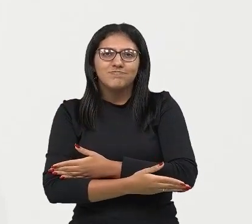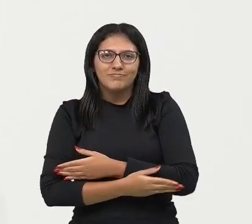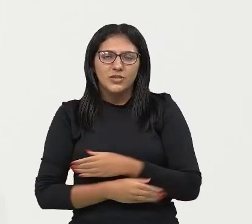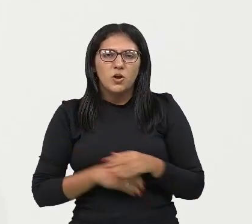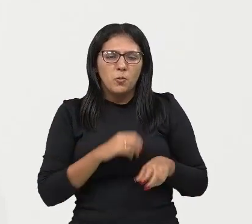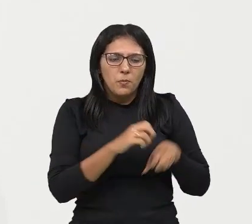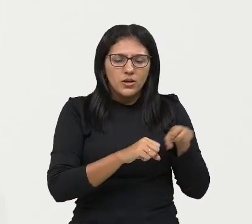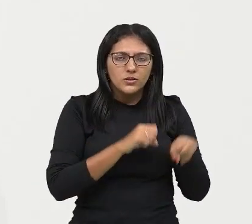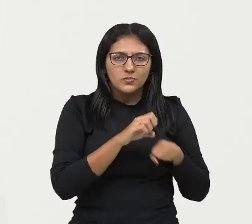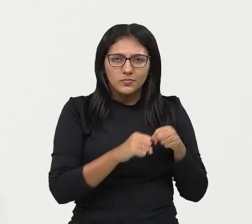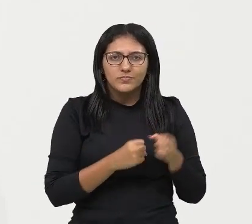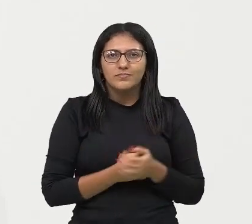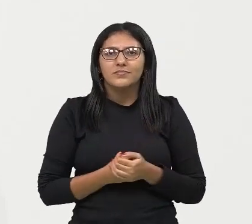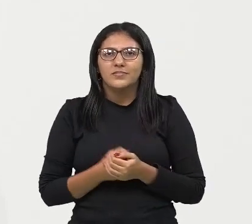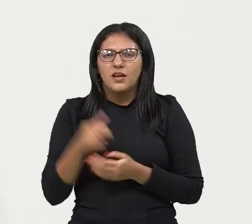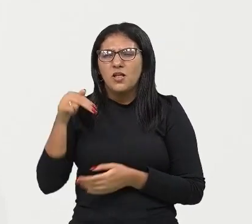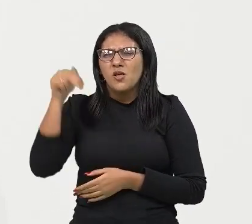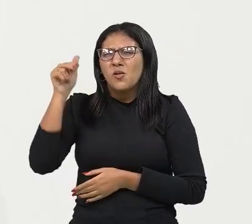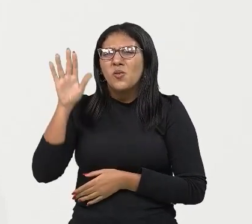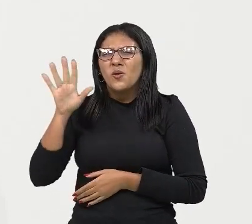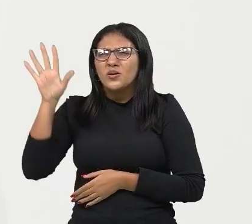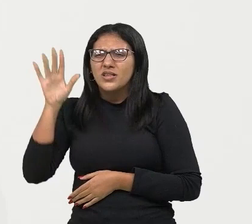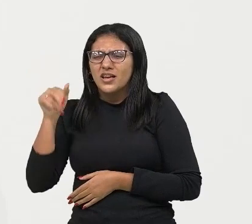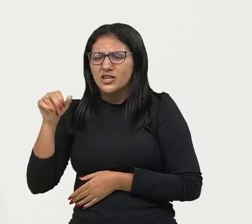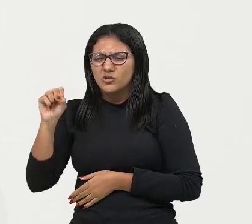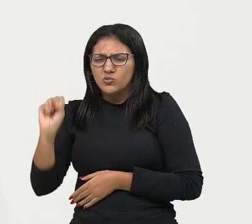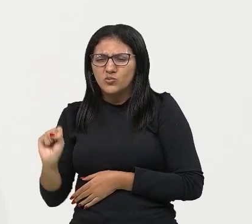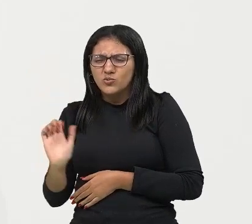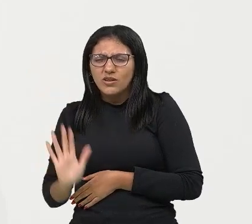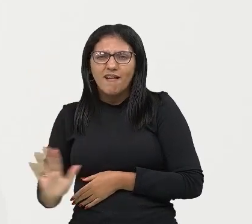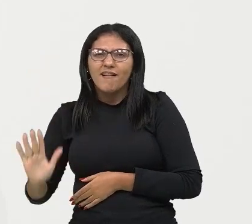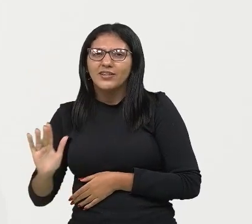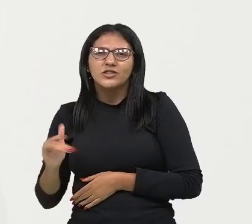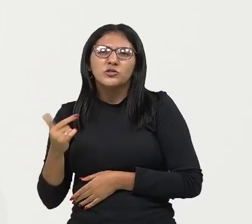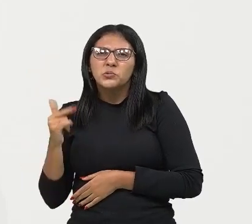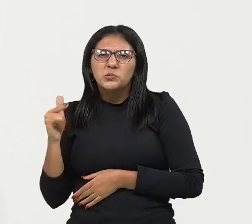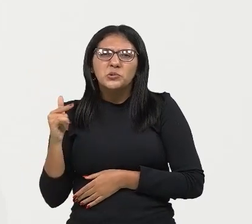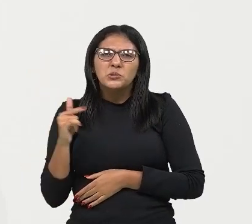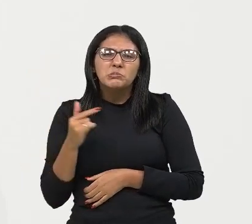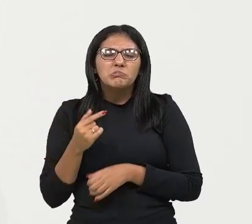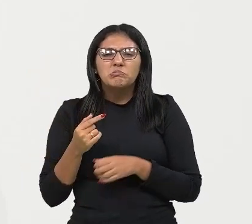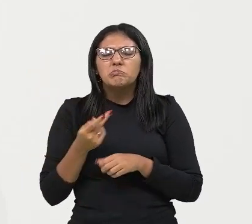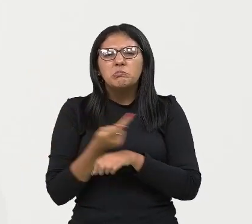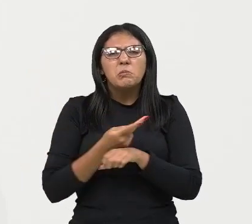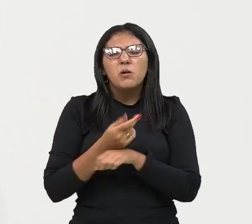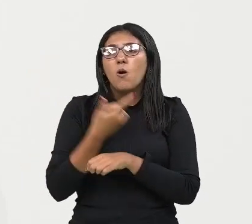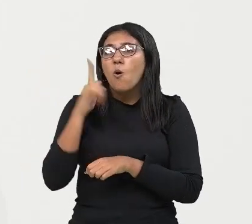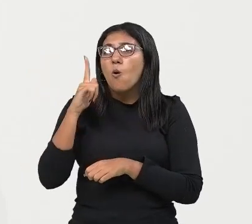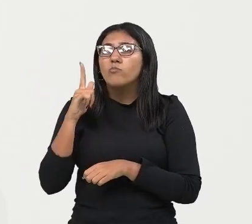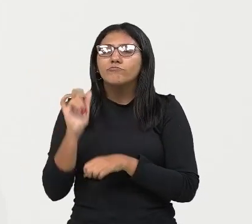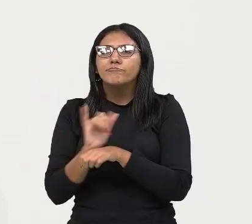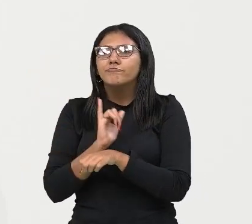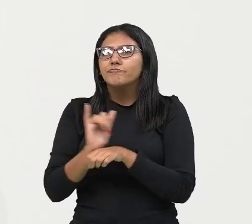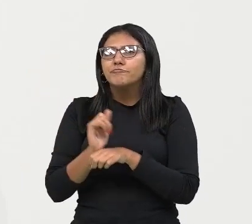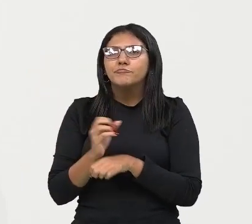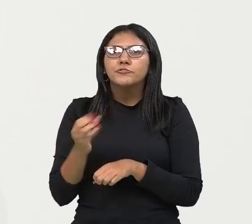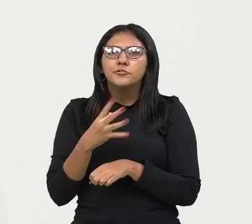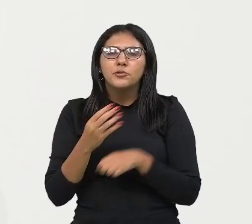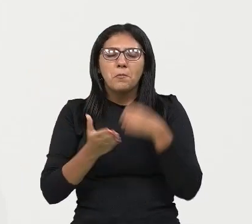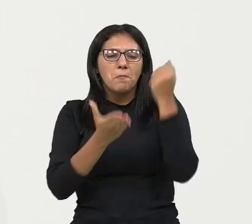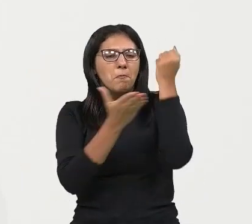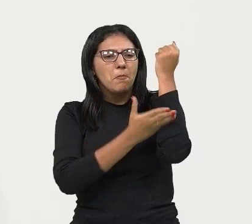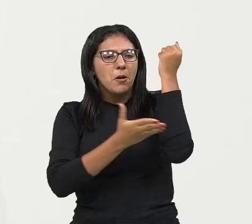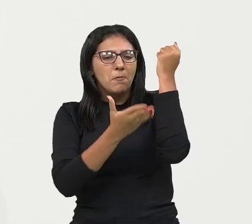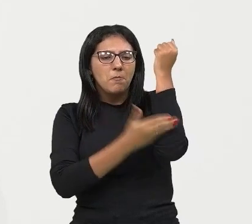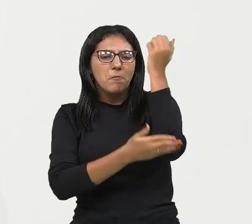parte litorânea, então eles começam a explorar o pau-brasil, onde estava no litoral brasileiro, né,